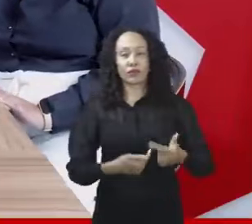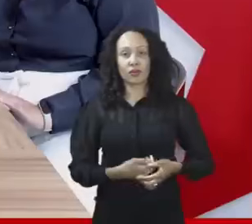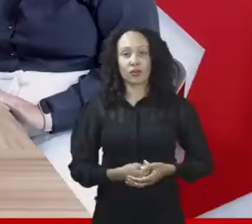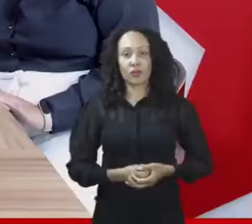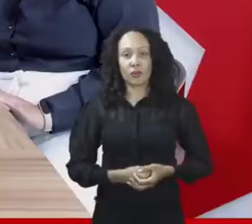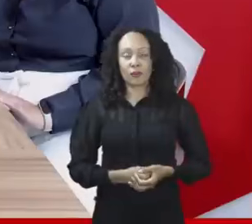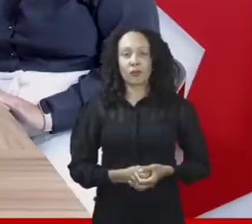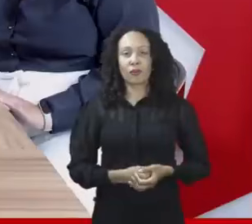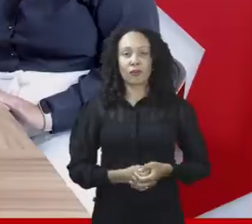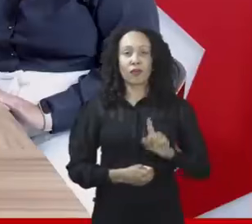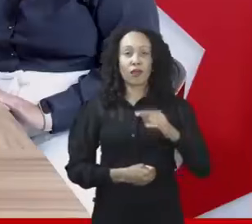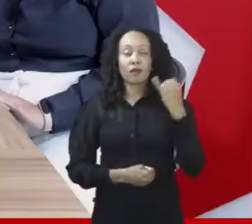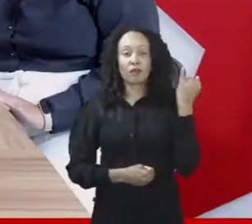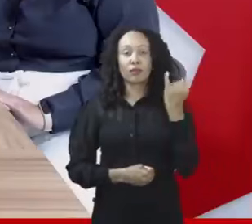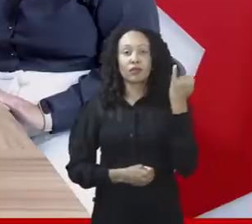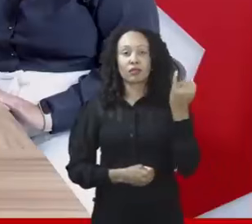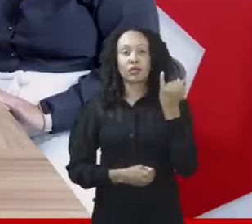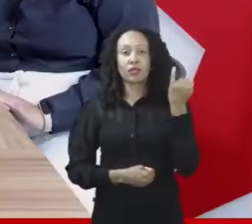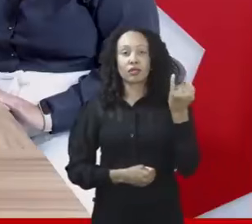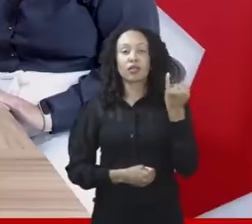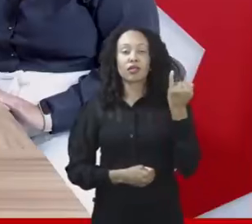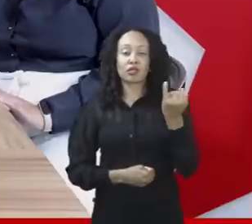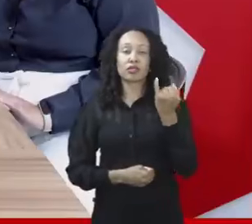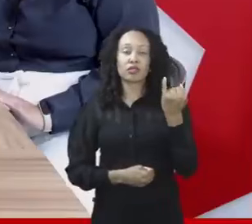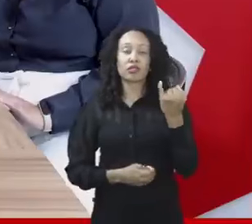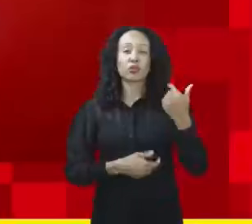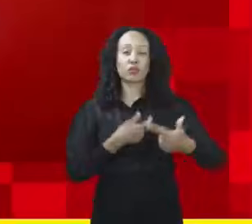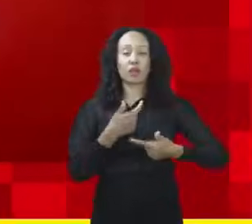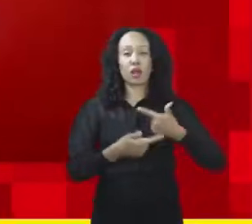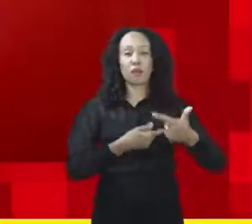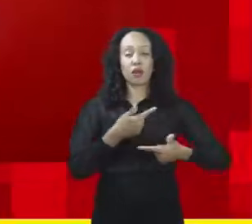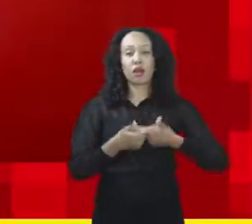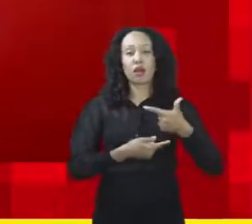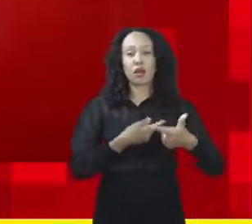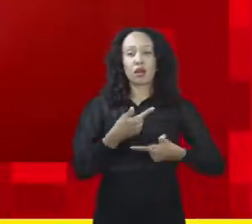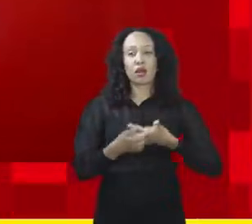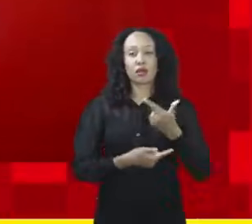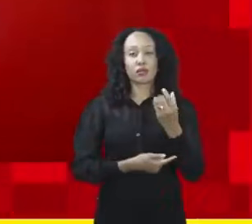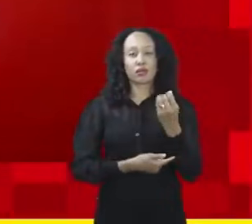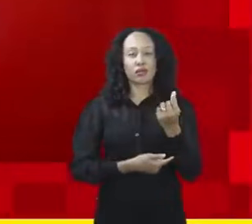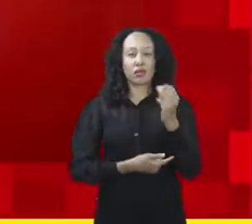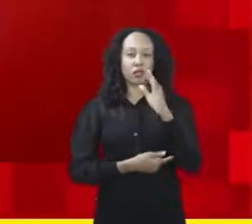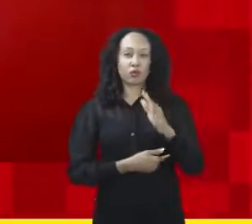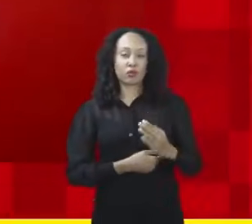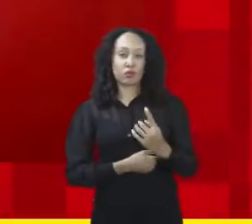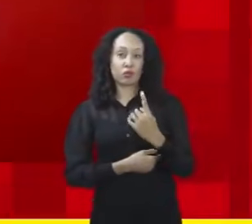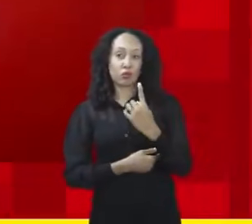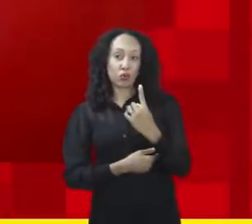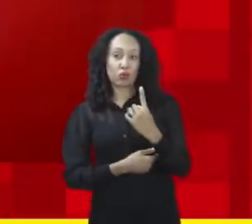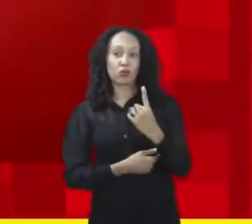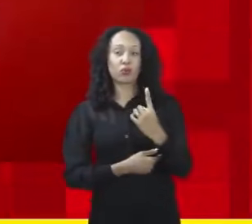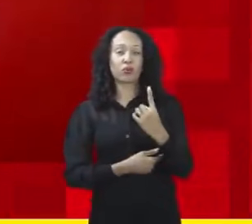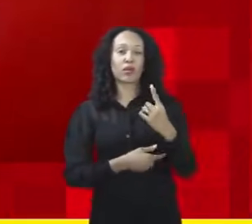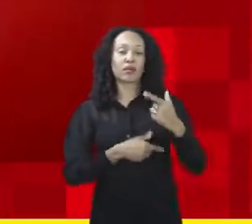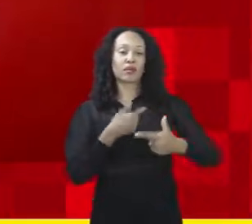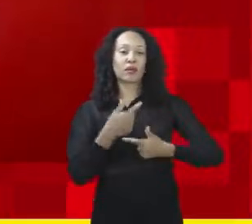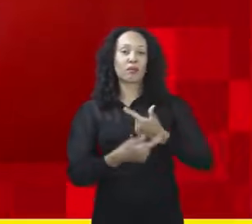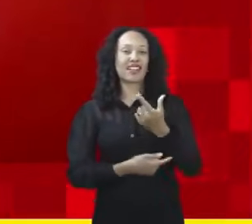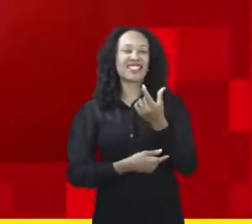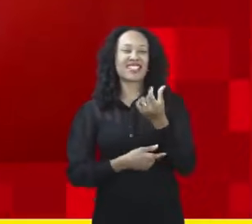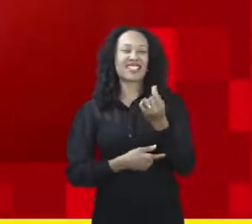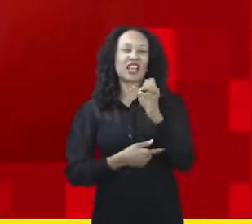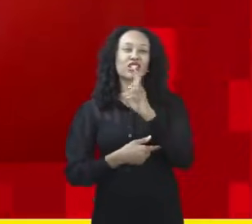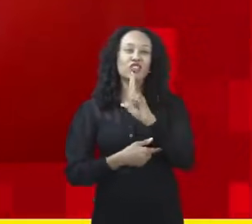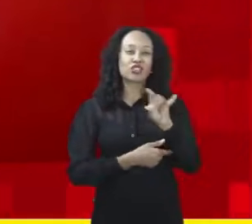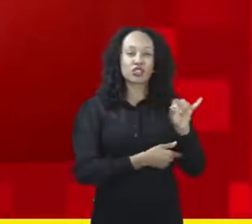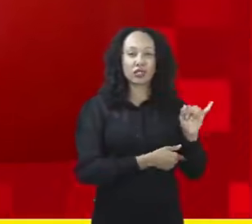É importante que a escala 6x1, né, essa jornada aí de trabalho, em que o trabalhador cumpre os 6 dias consecutivos de trabalho